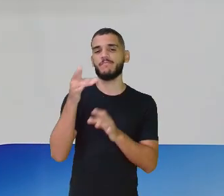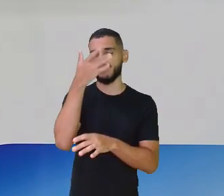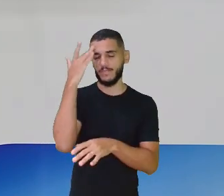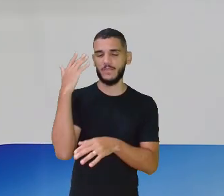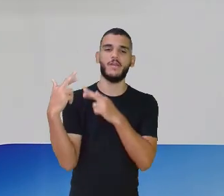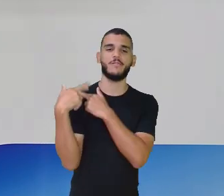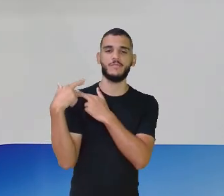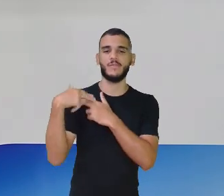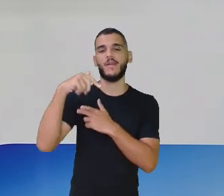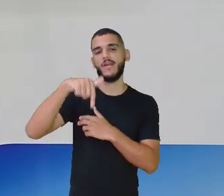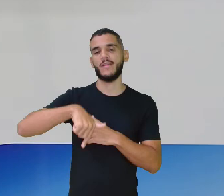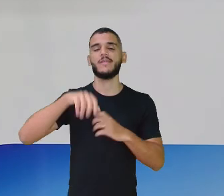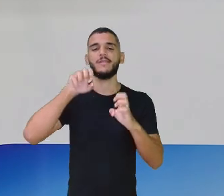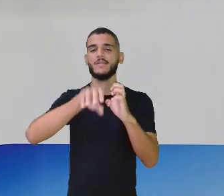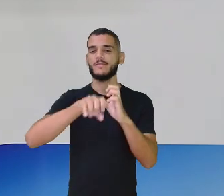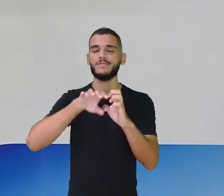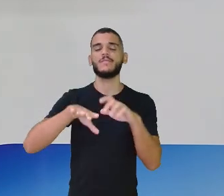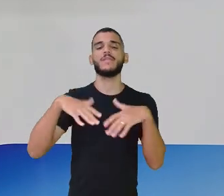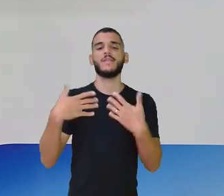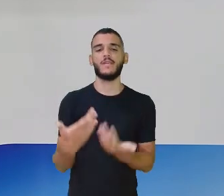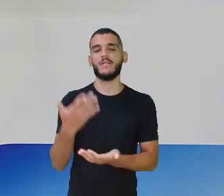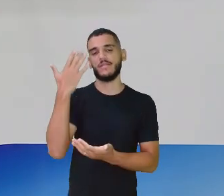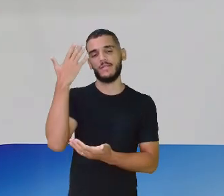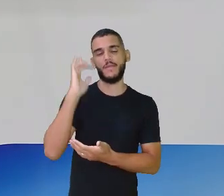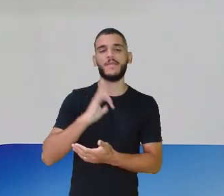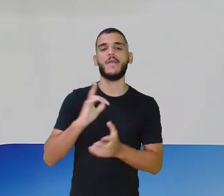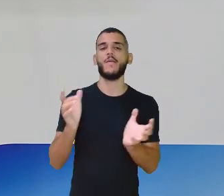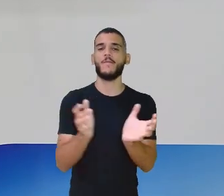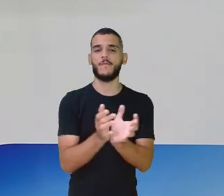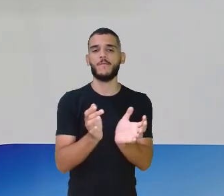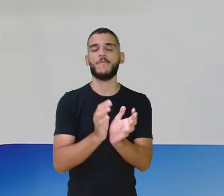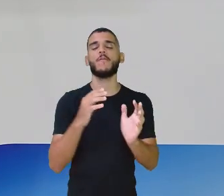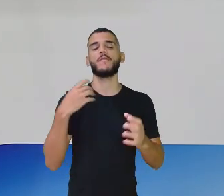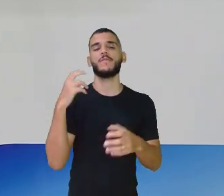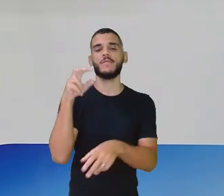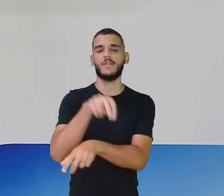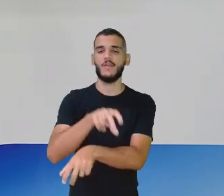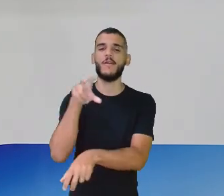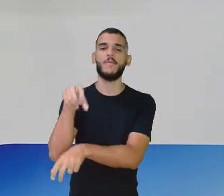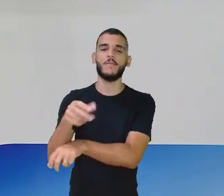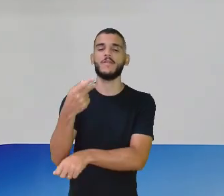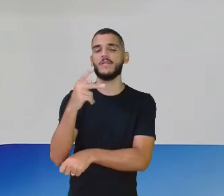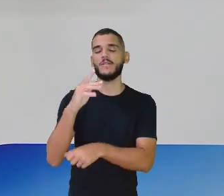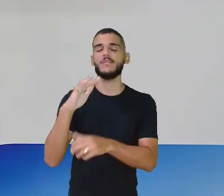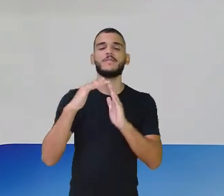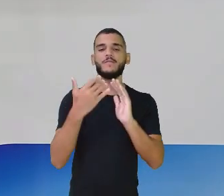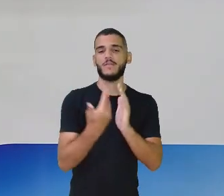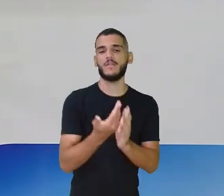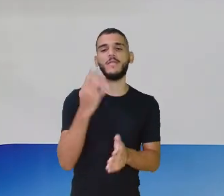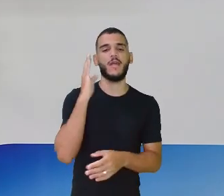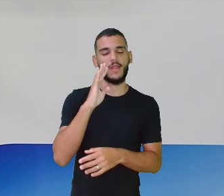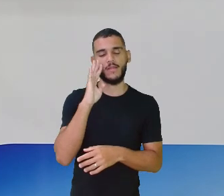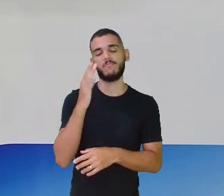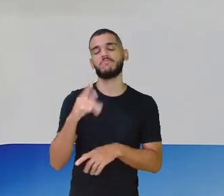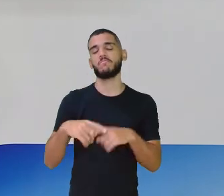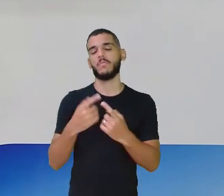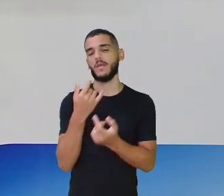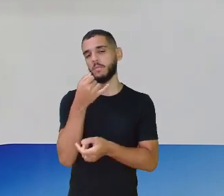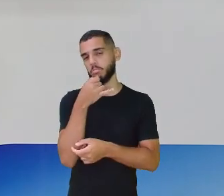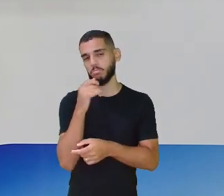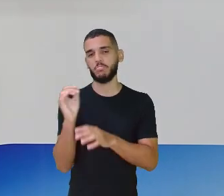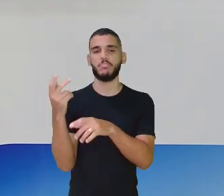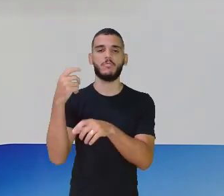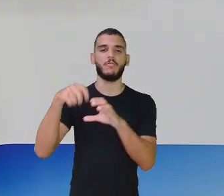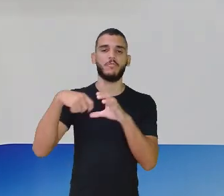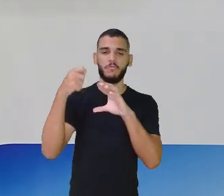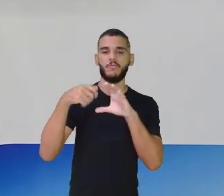aqui do CETEC, porque quem sabe eles fazem um clube de robótica aí na sua escola. Olha só que legal. Mas, infelizmente, o nosso vídeo